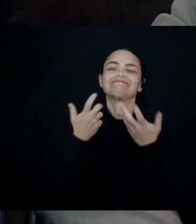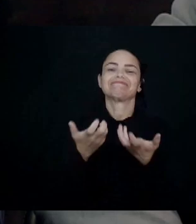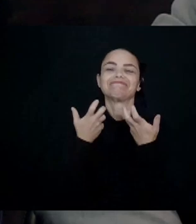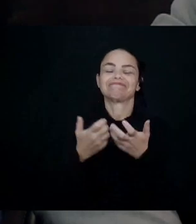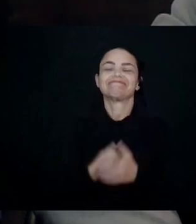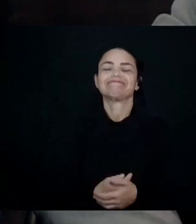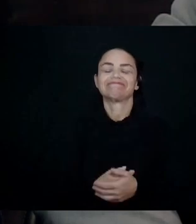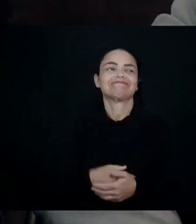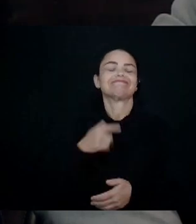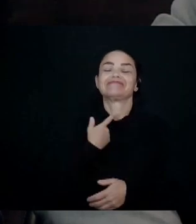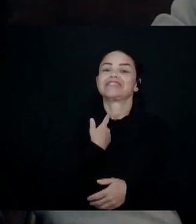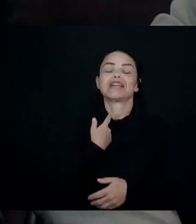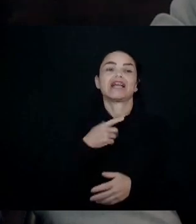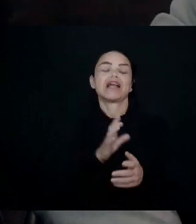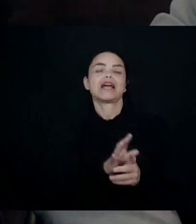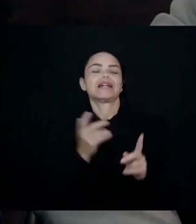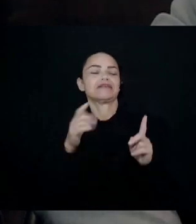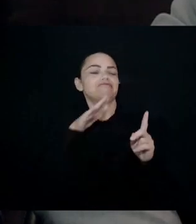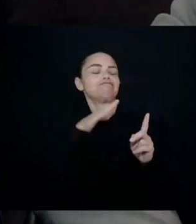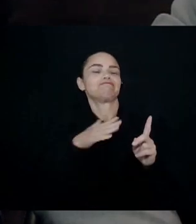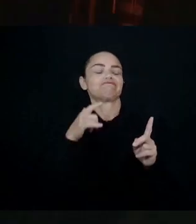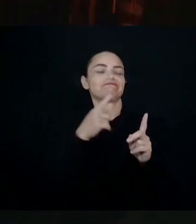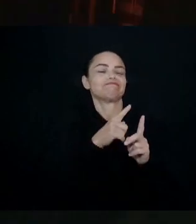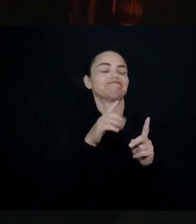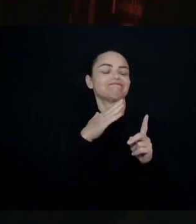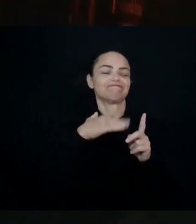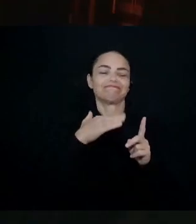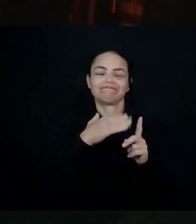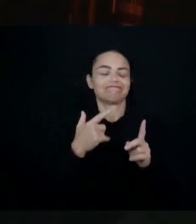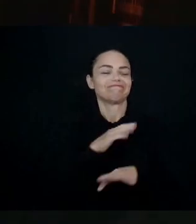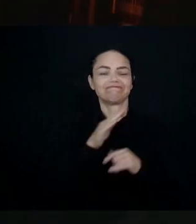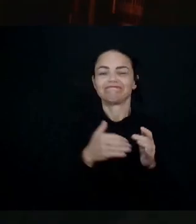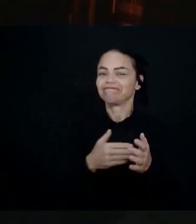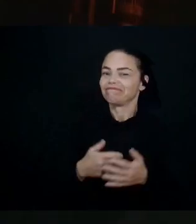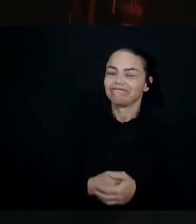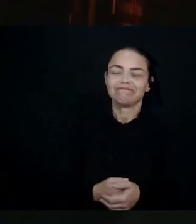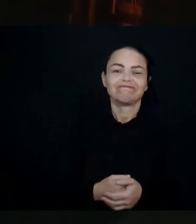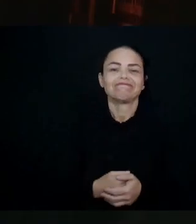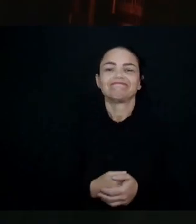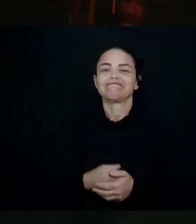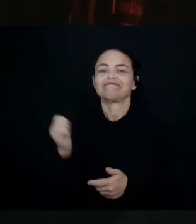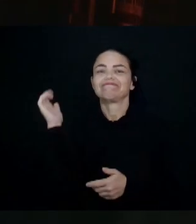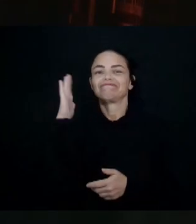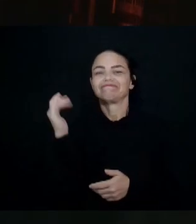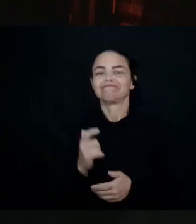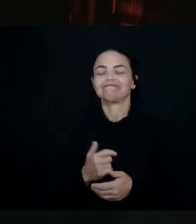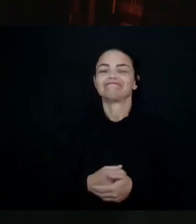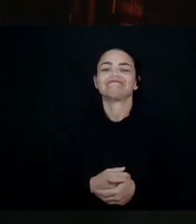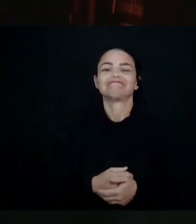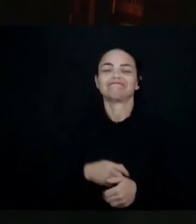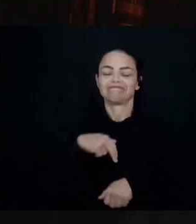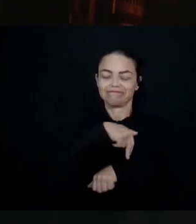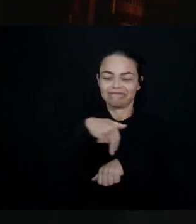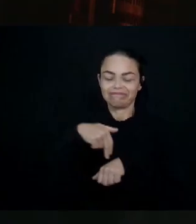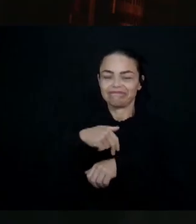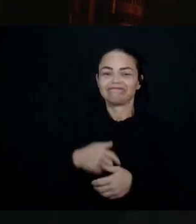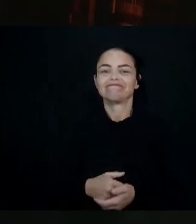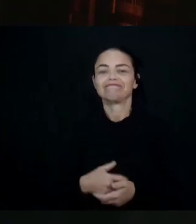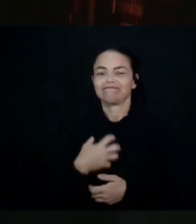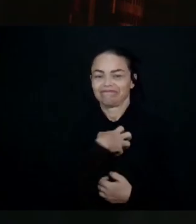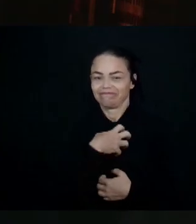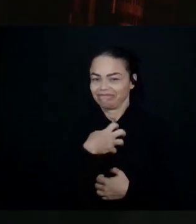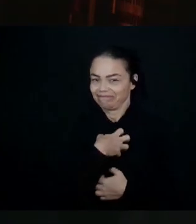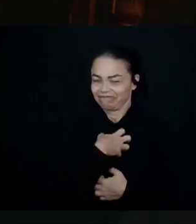na nação brasileira. Muito bom. Olha só, gente, tá vendo só? Olha o sentimento,